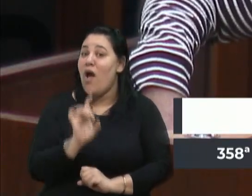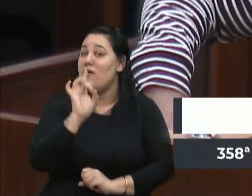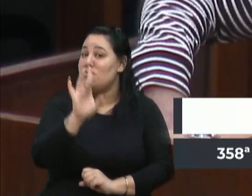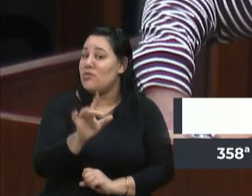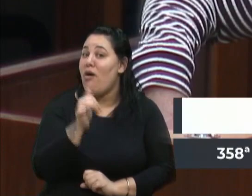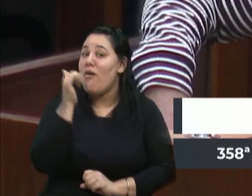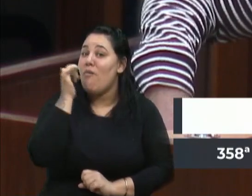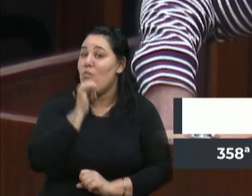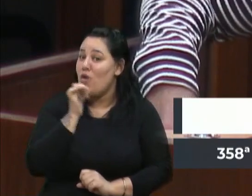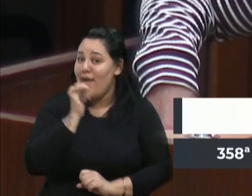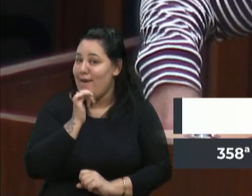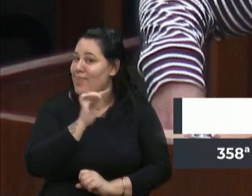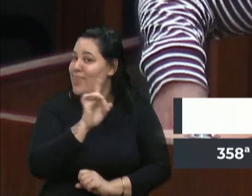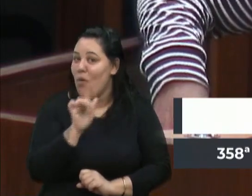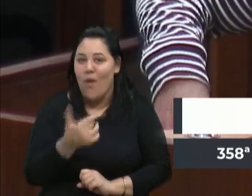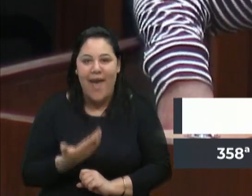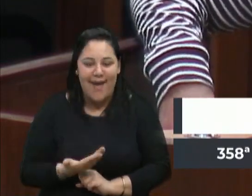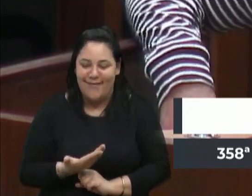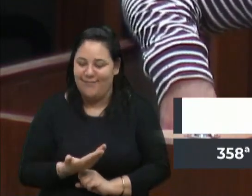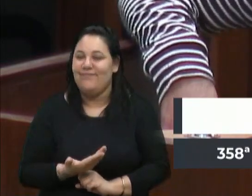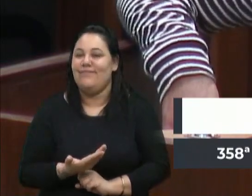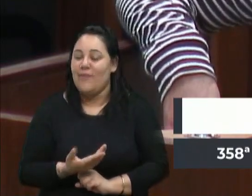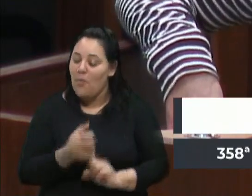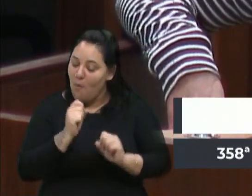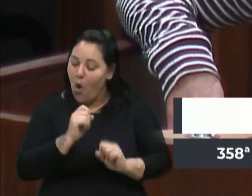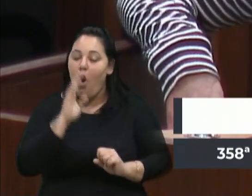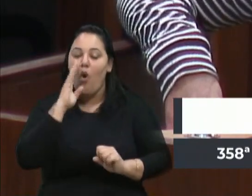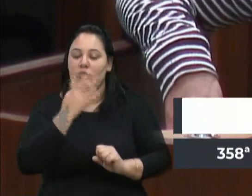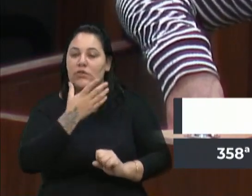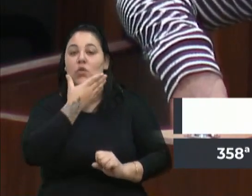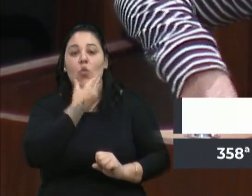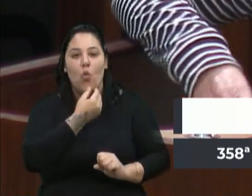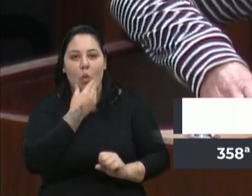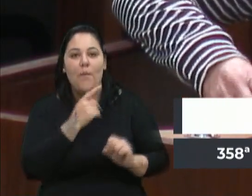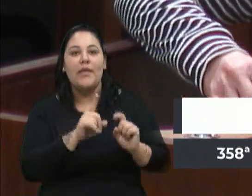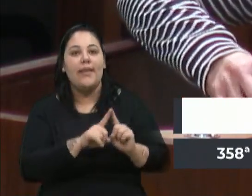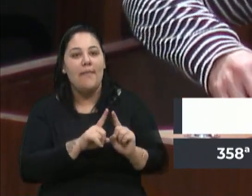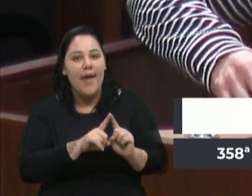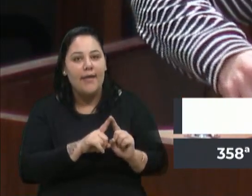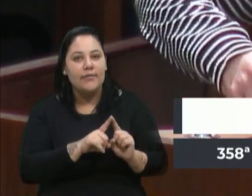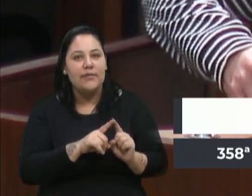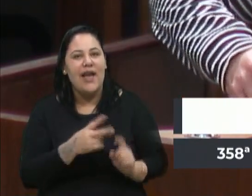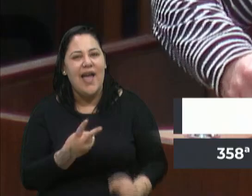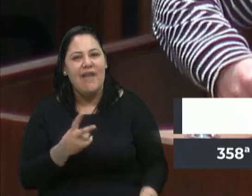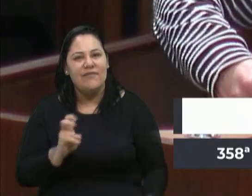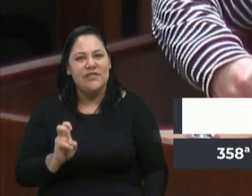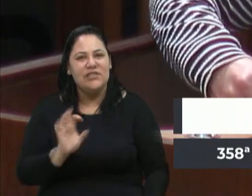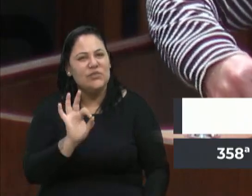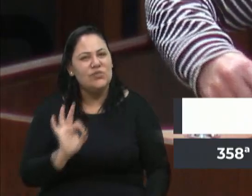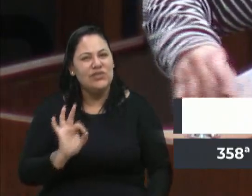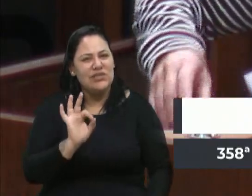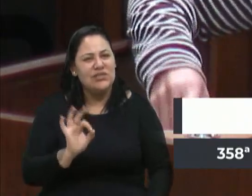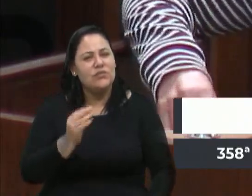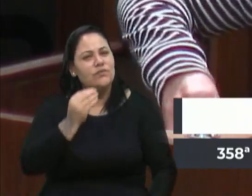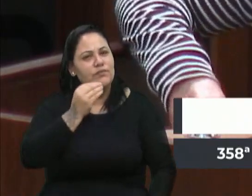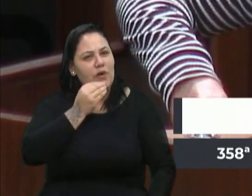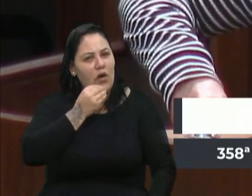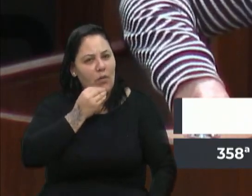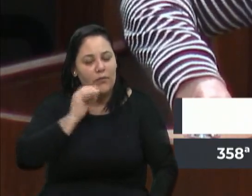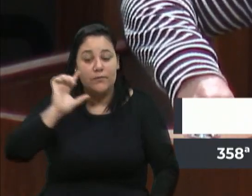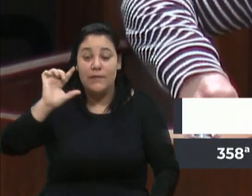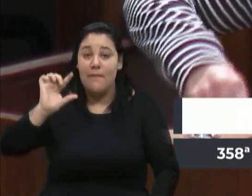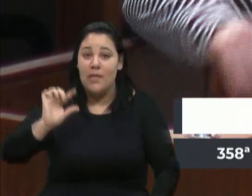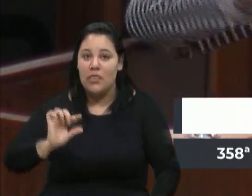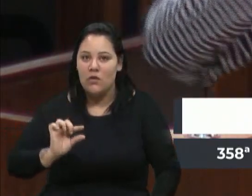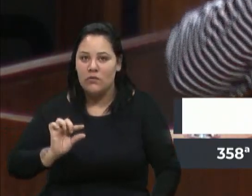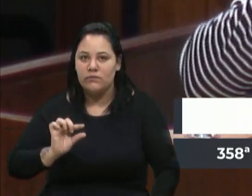mulheres, não é exclusividade nossa, né? Então, claro, o índice é bem menor, mas é